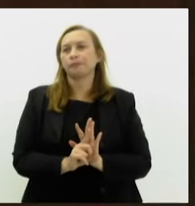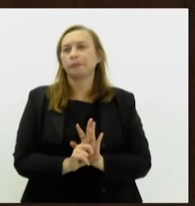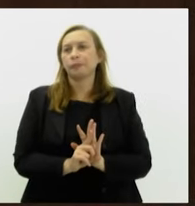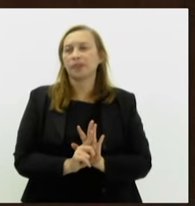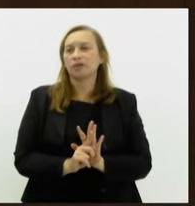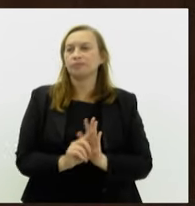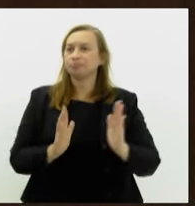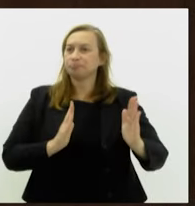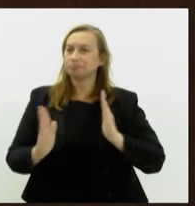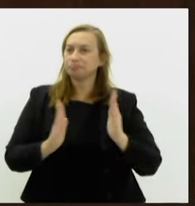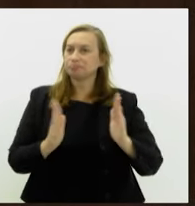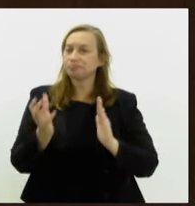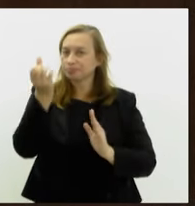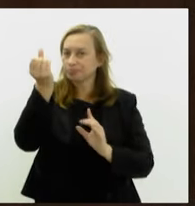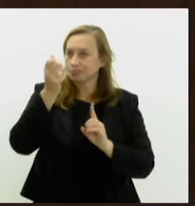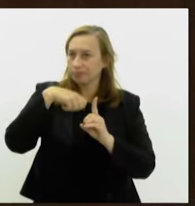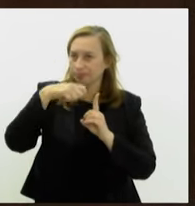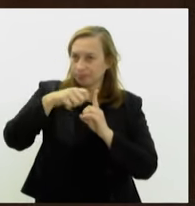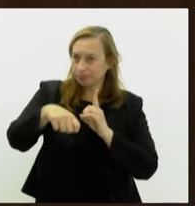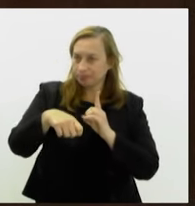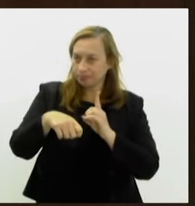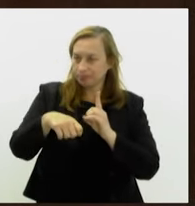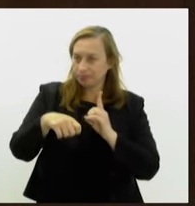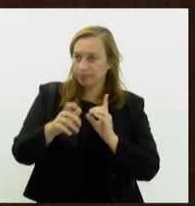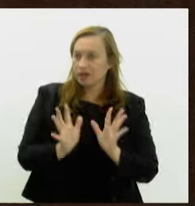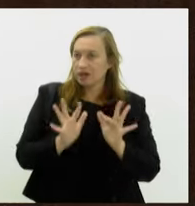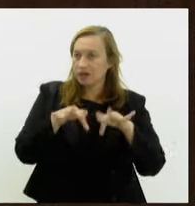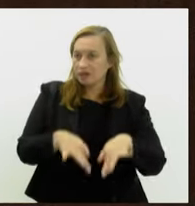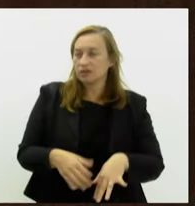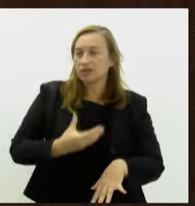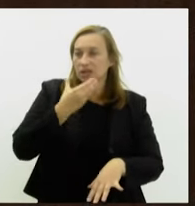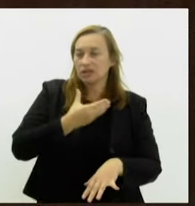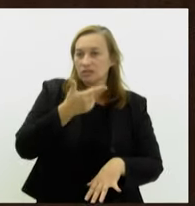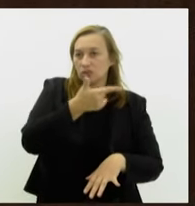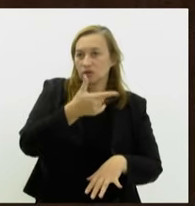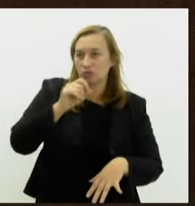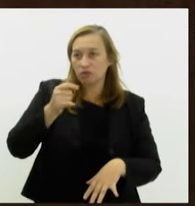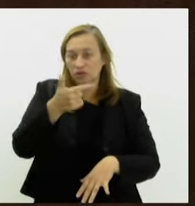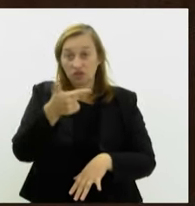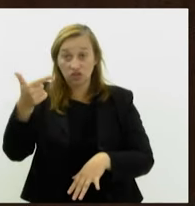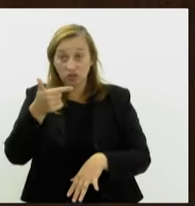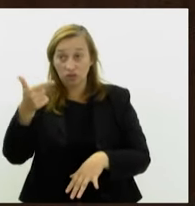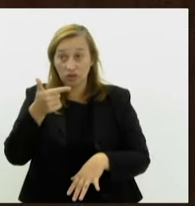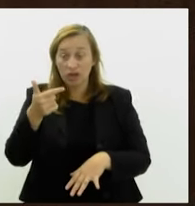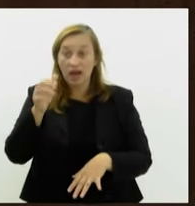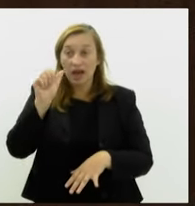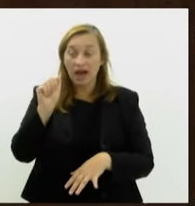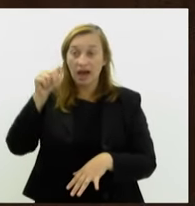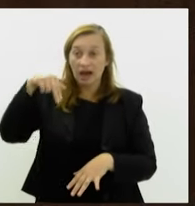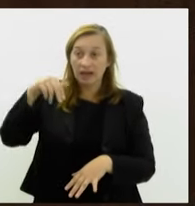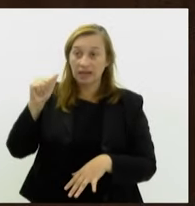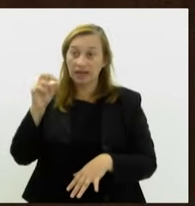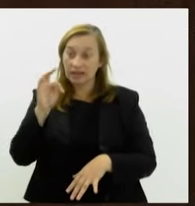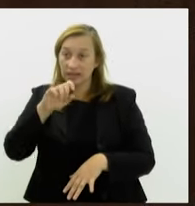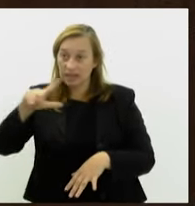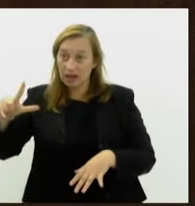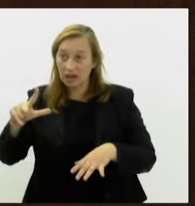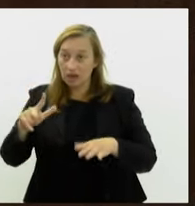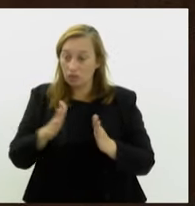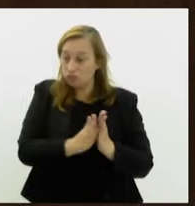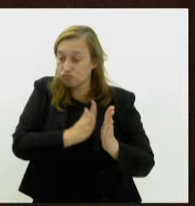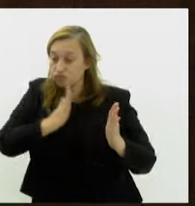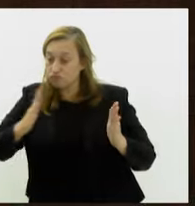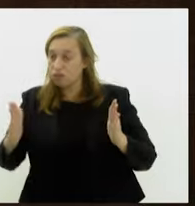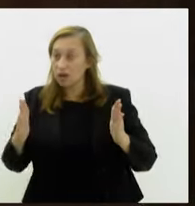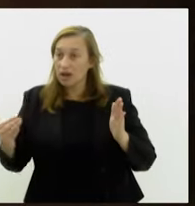um prazo de 6 meses, que se expirou em dezembro de 2022. A Anatel estendeu esse prazo, dando um